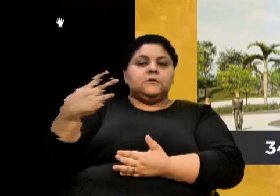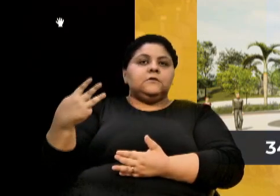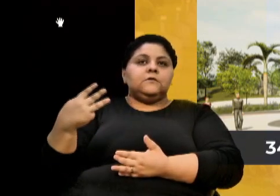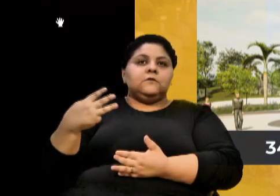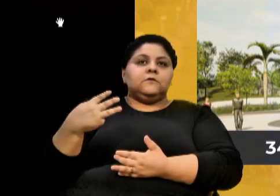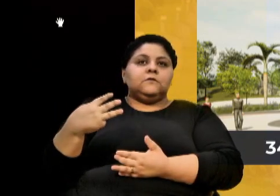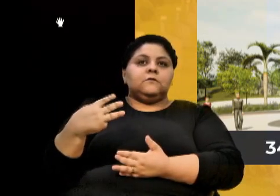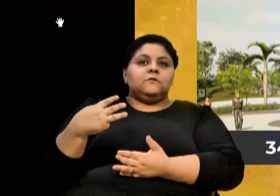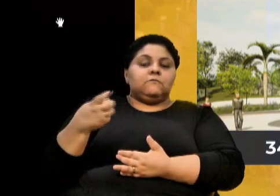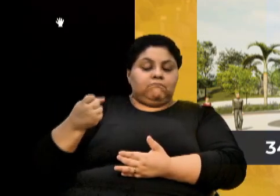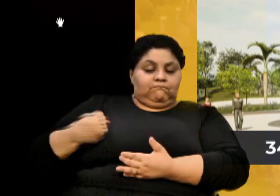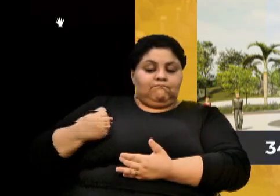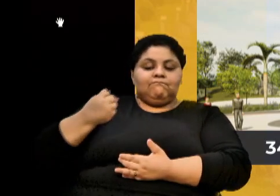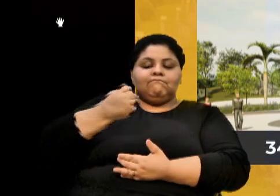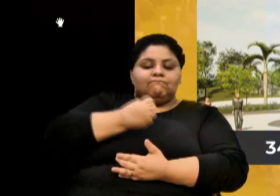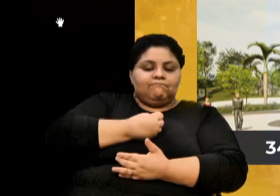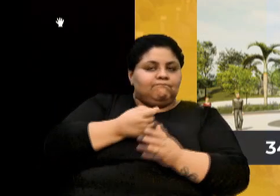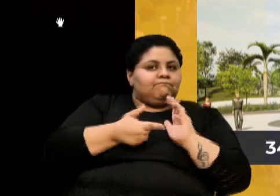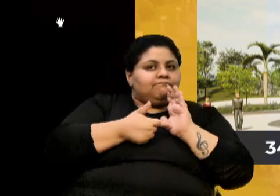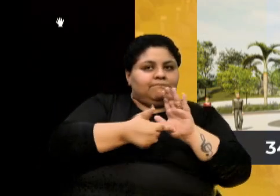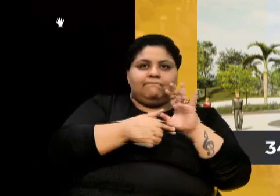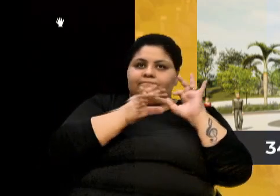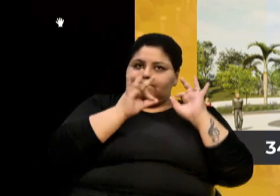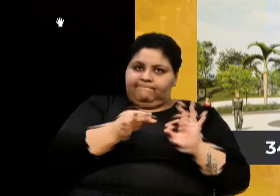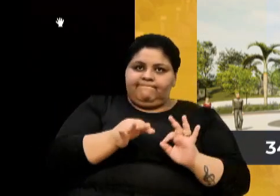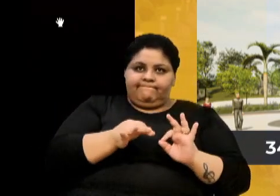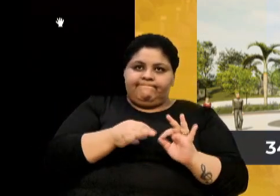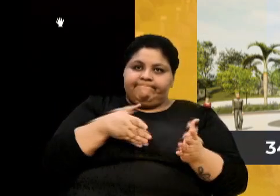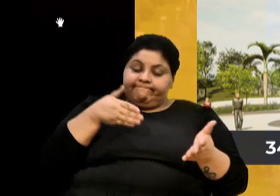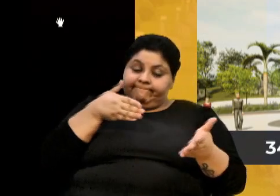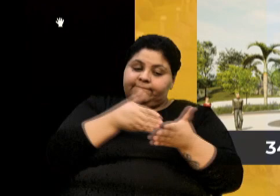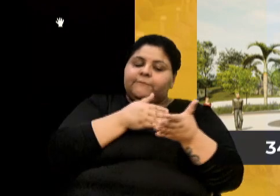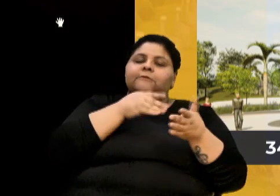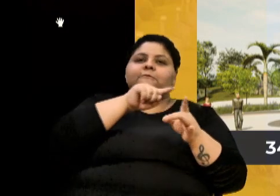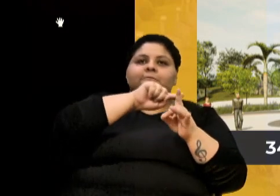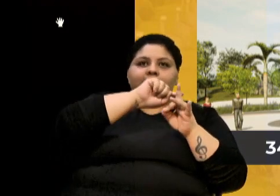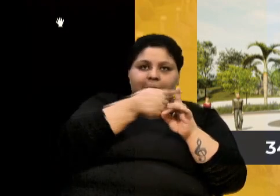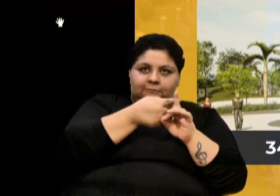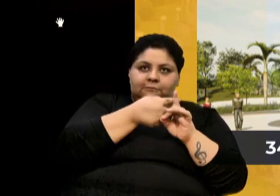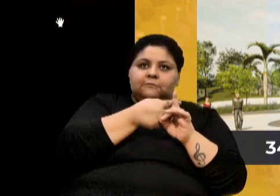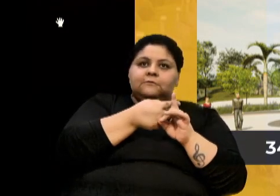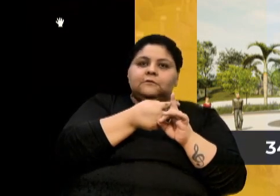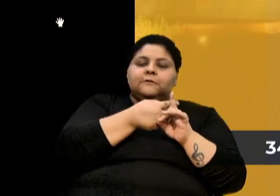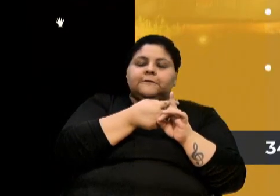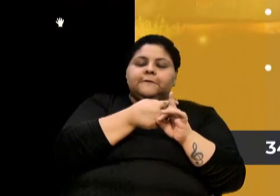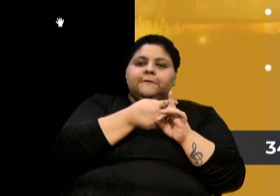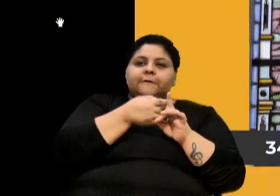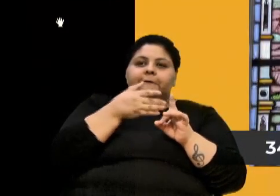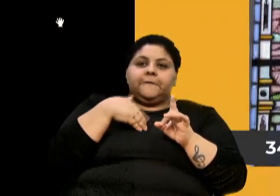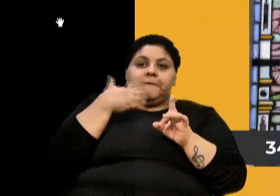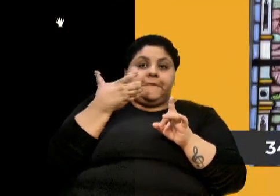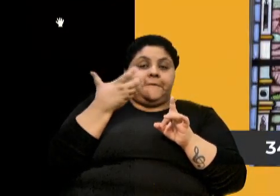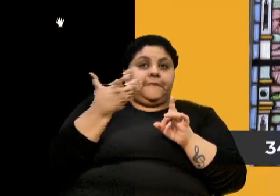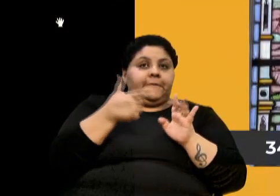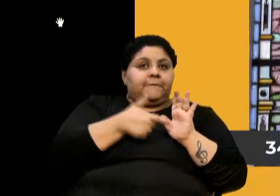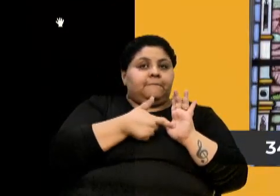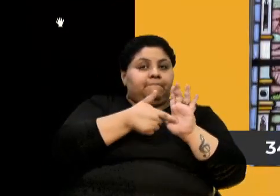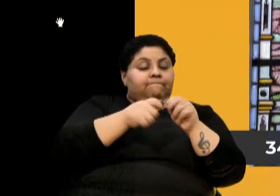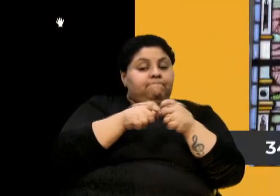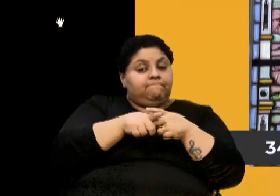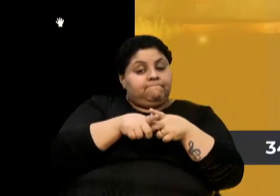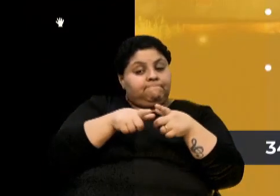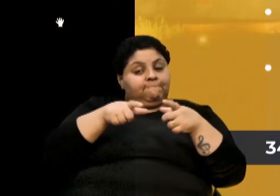os números falam. Os impactos positivos, e aí eu quero destacar a grande